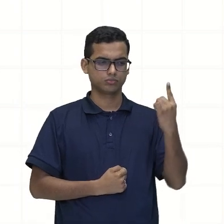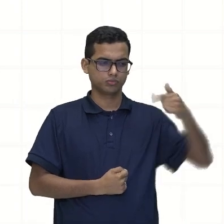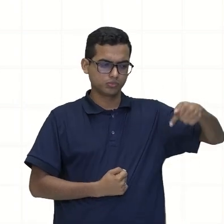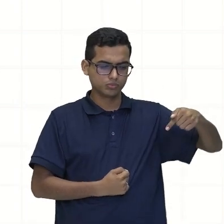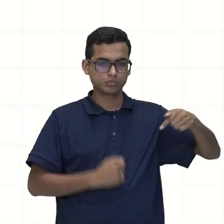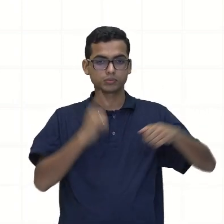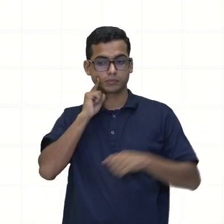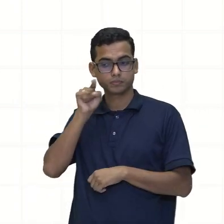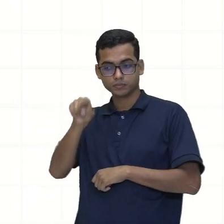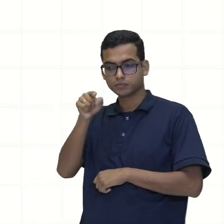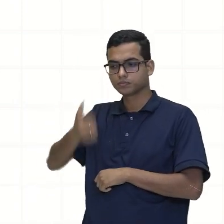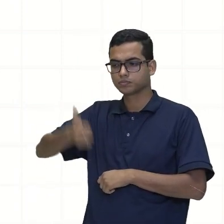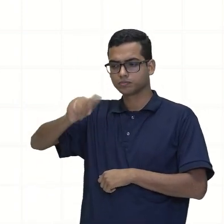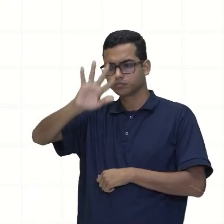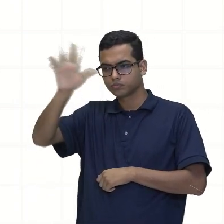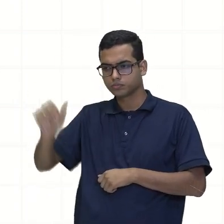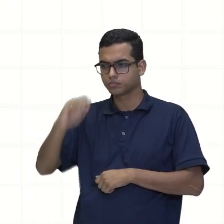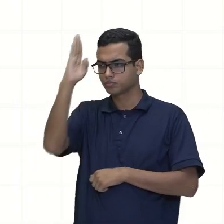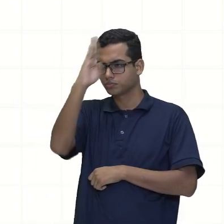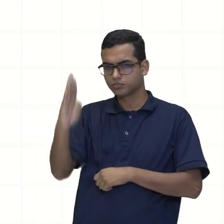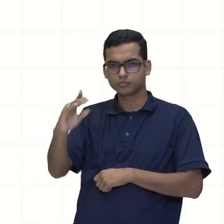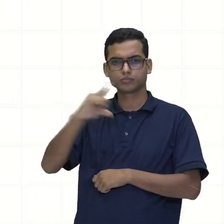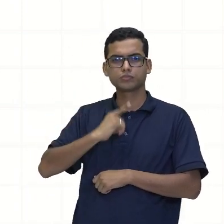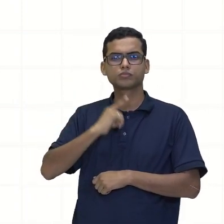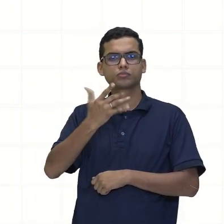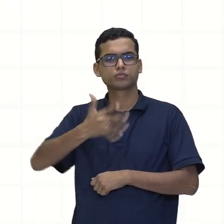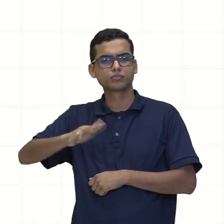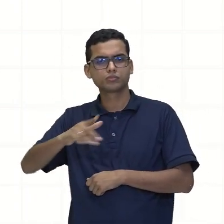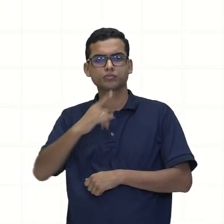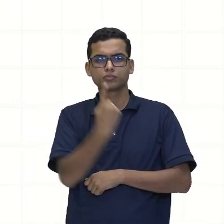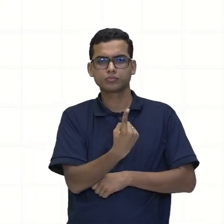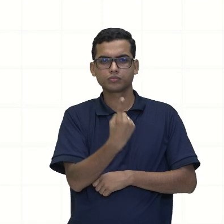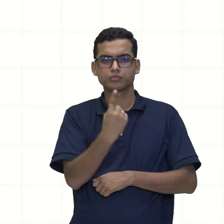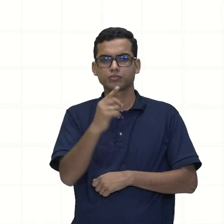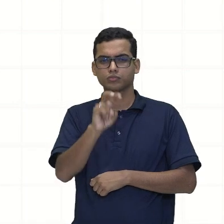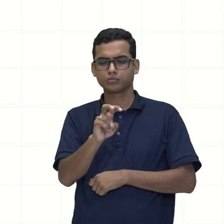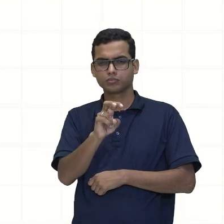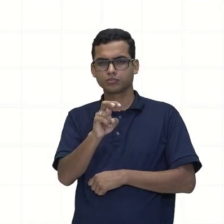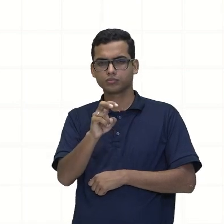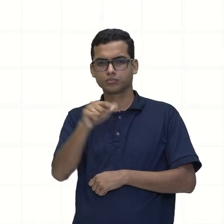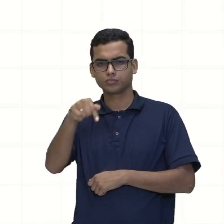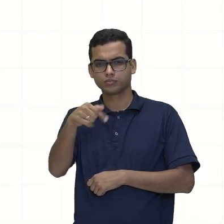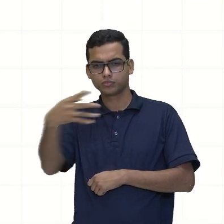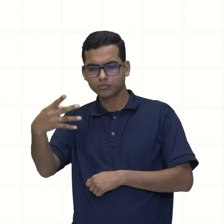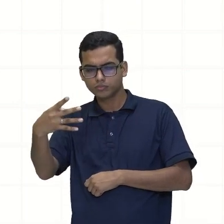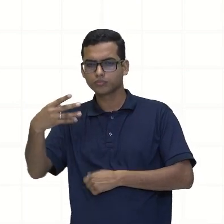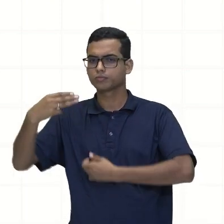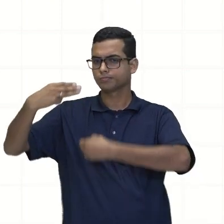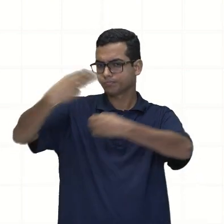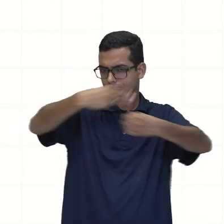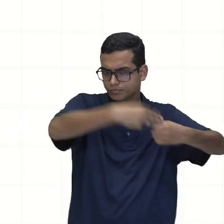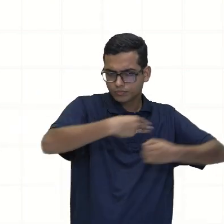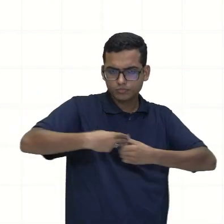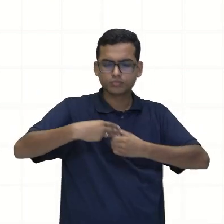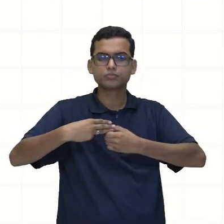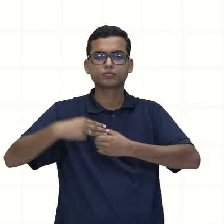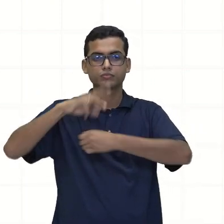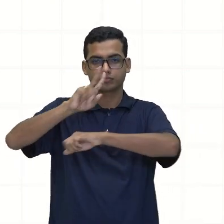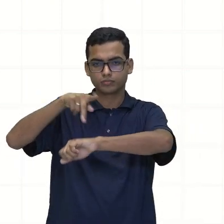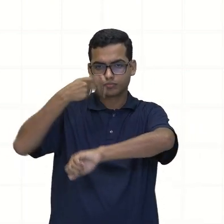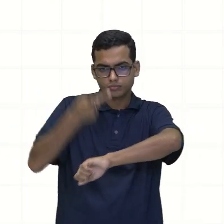1940, o Brasil ele contava com 1.574 municípios. Em